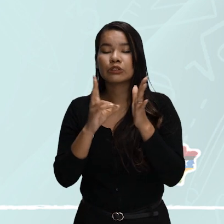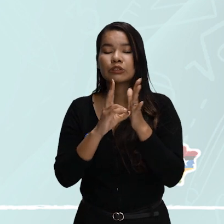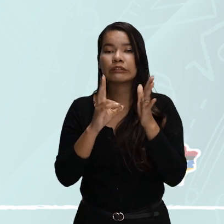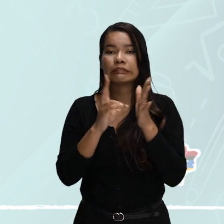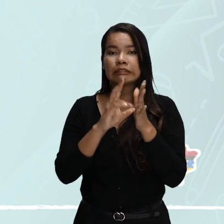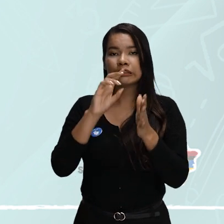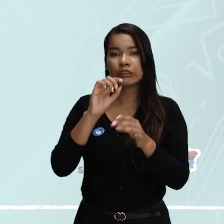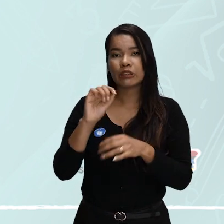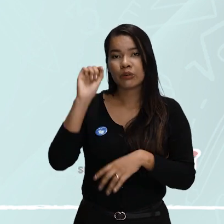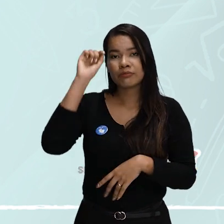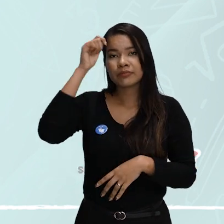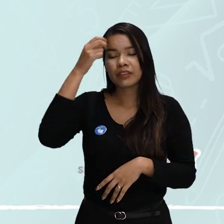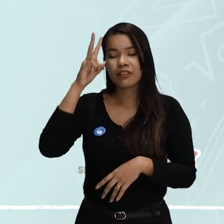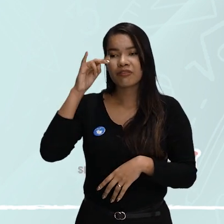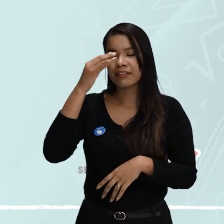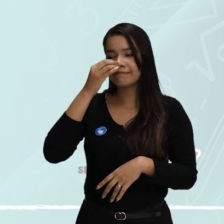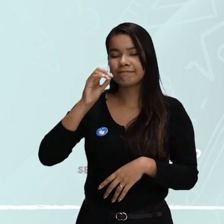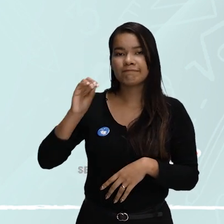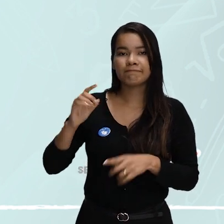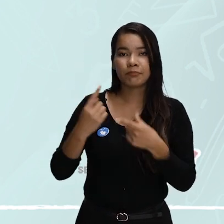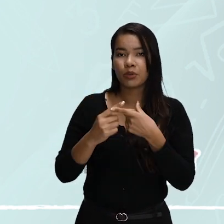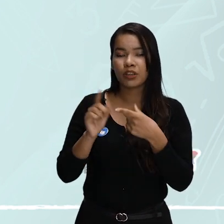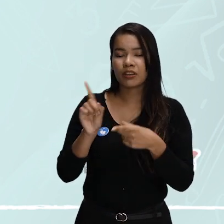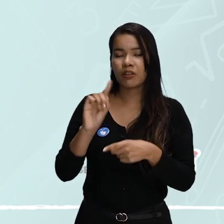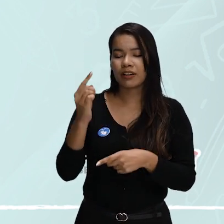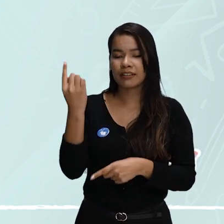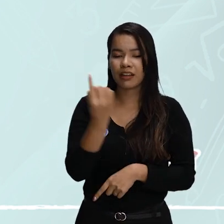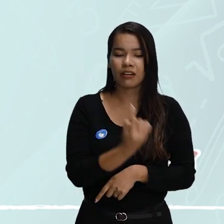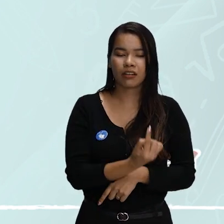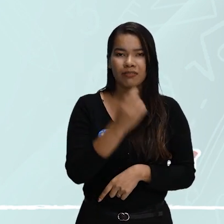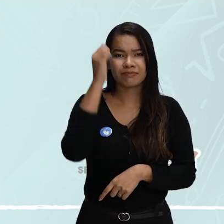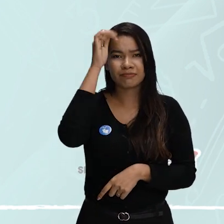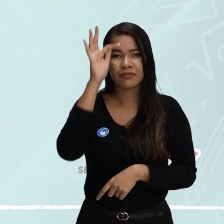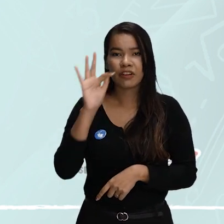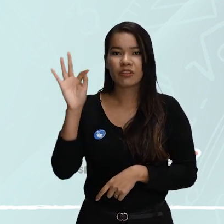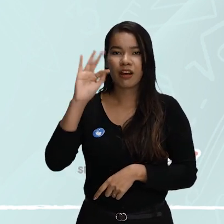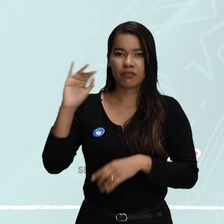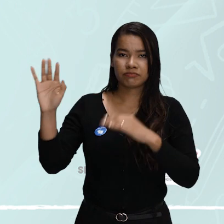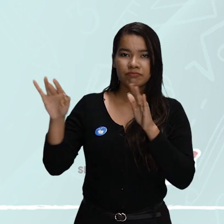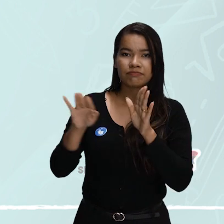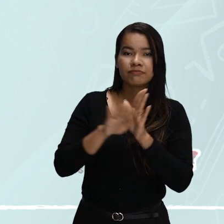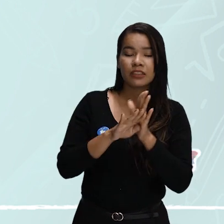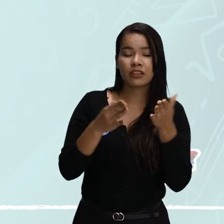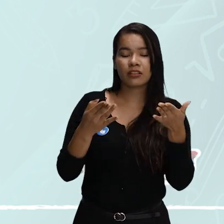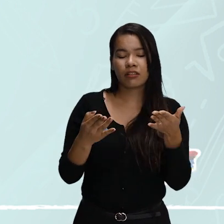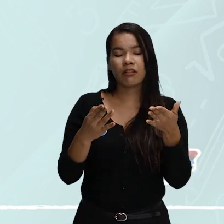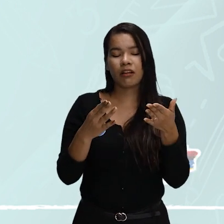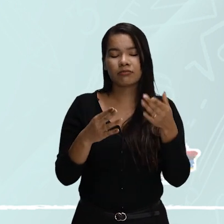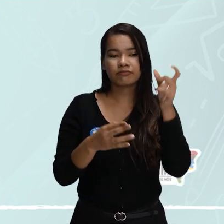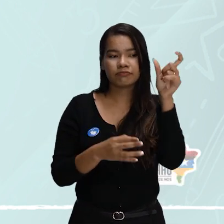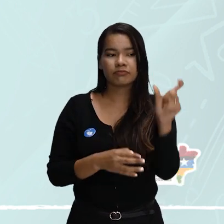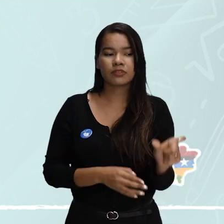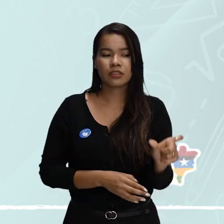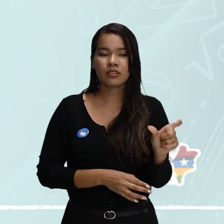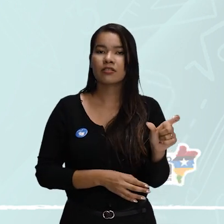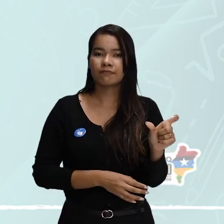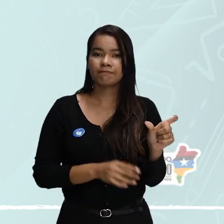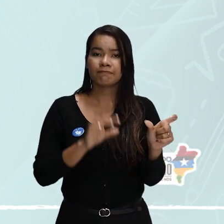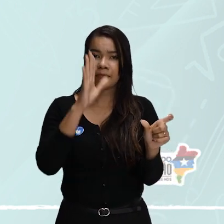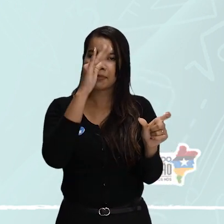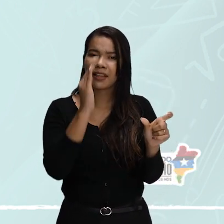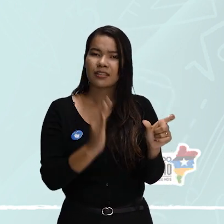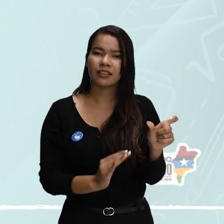da África. Então, a figura essencialmente brasileira, representando a nossa identidade nacional, era o